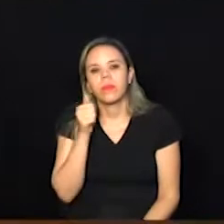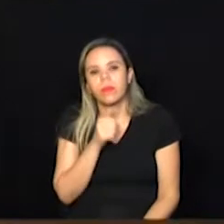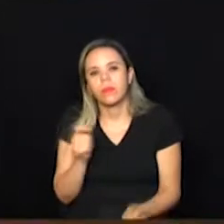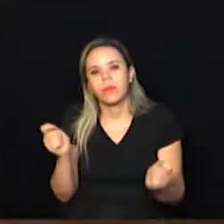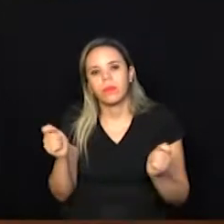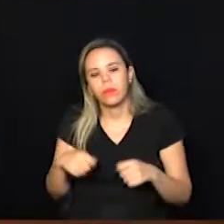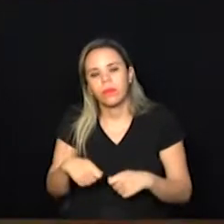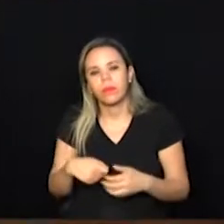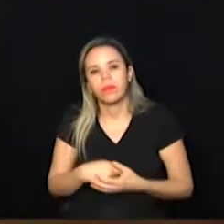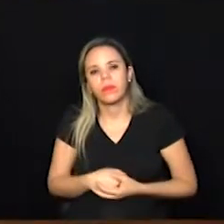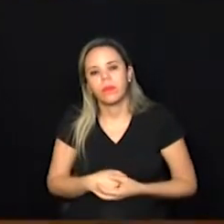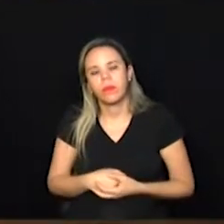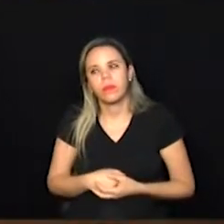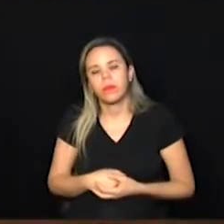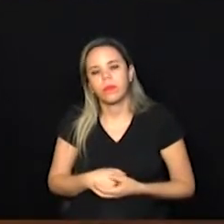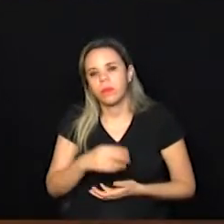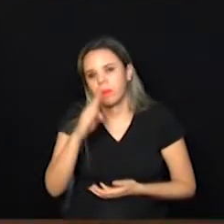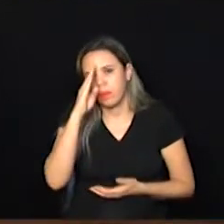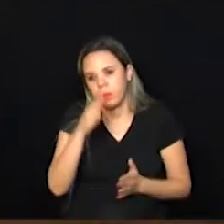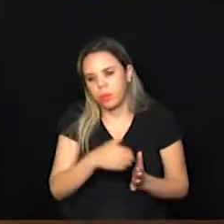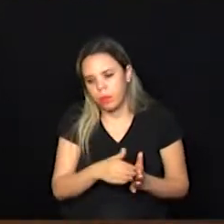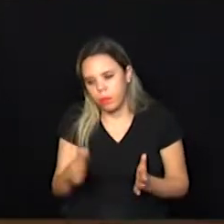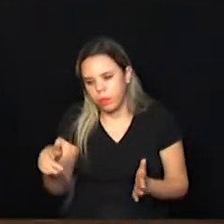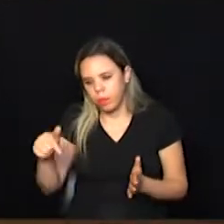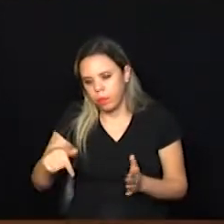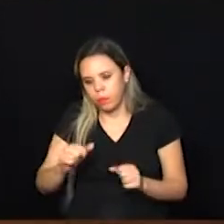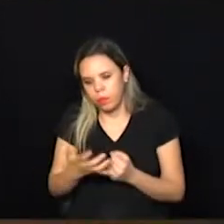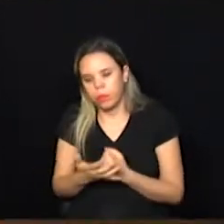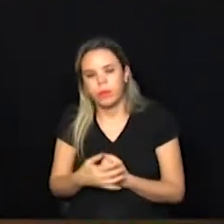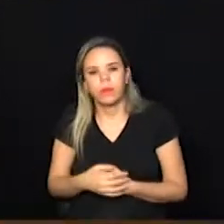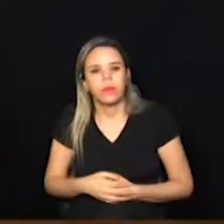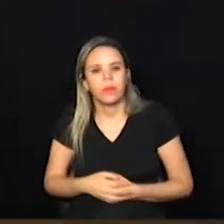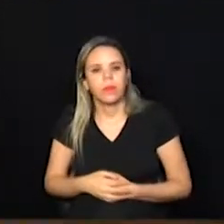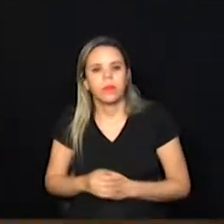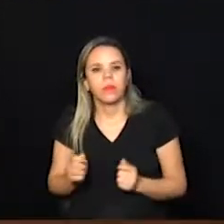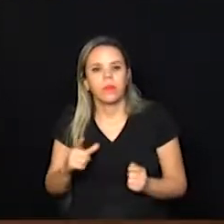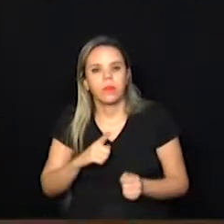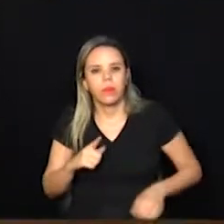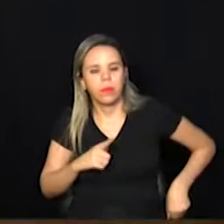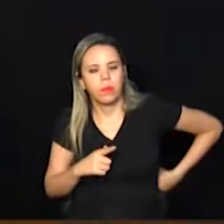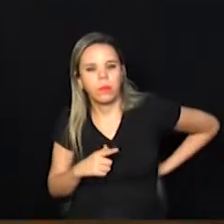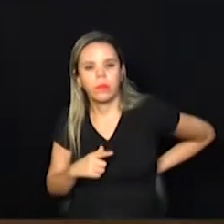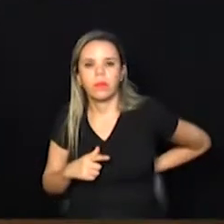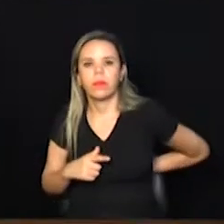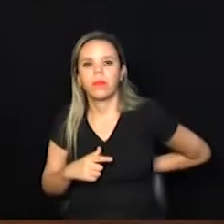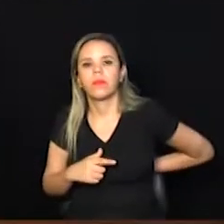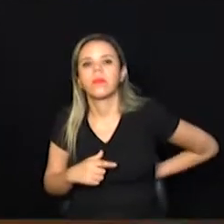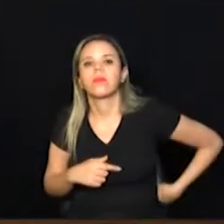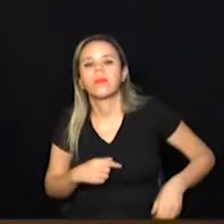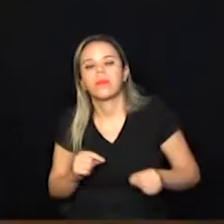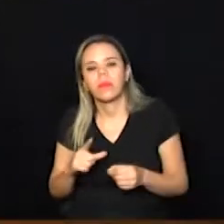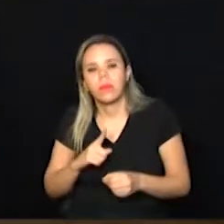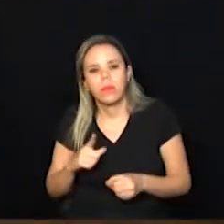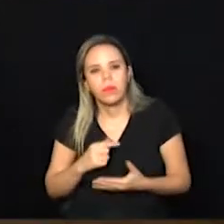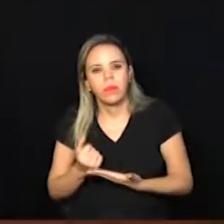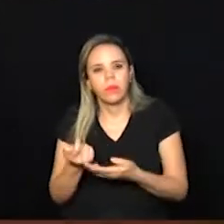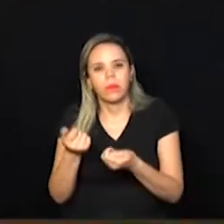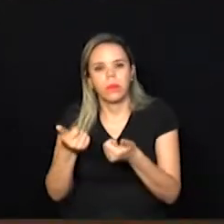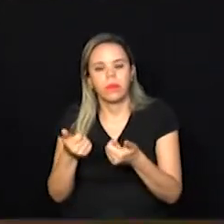possa, principalmente nesse período de pandemia, possa ter condições de ter esse auxílio